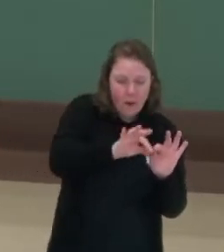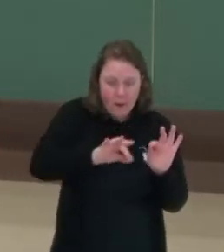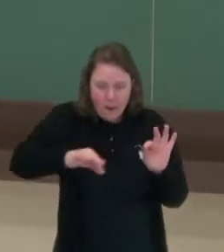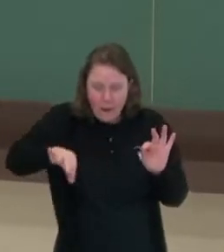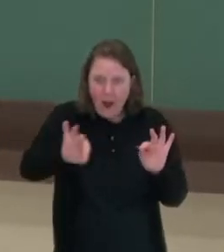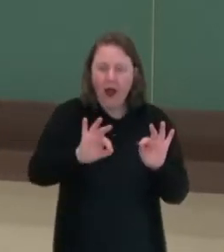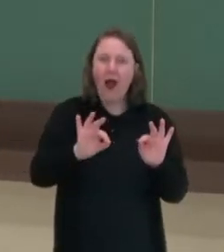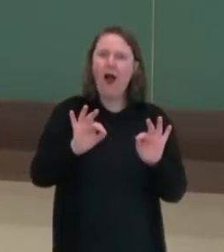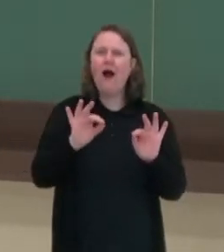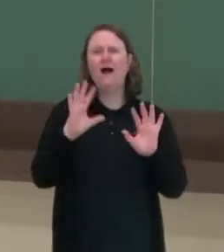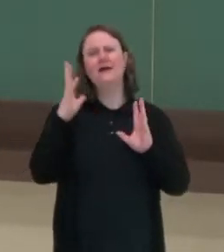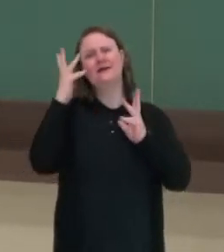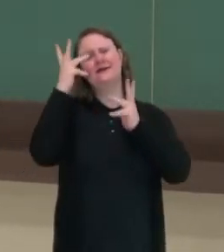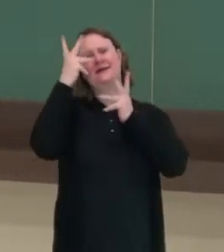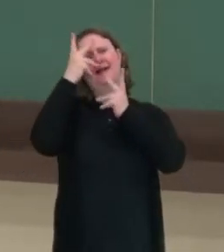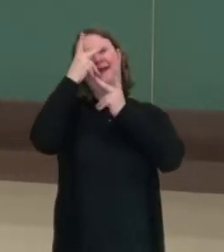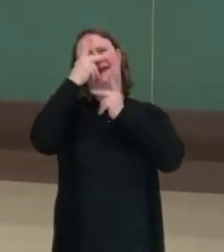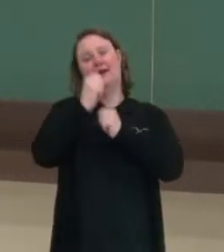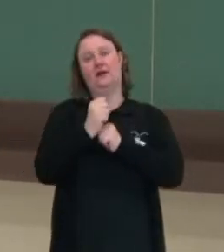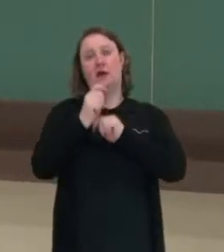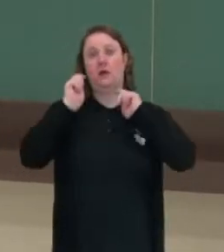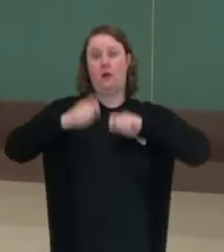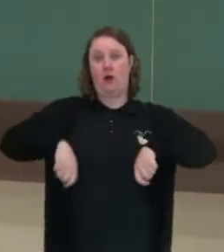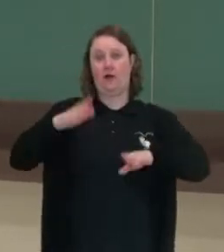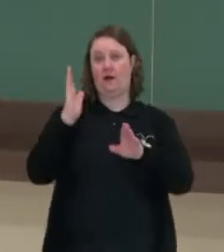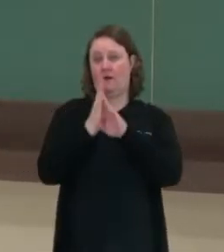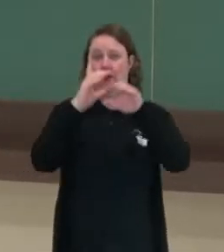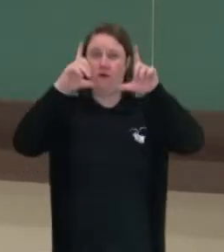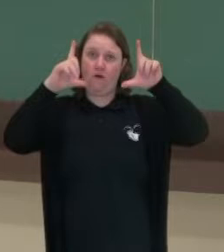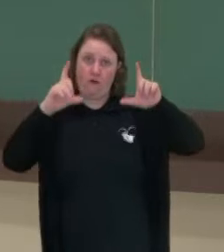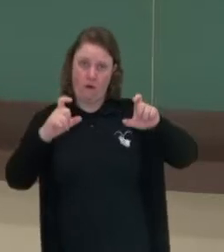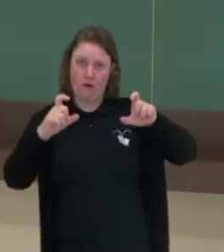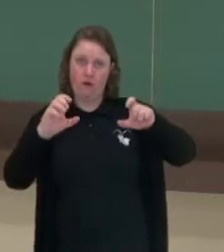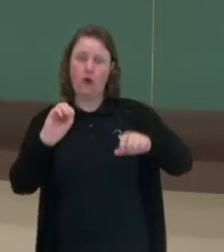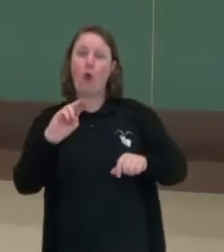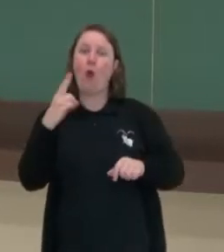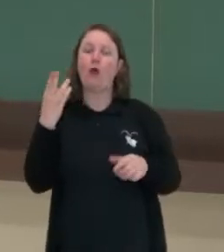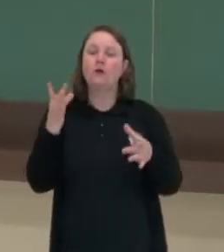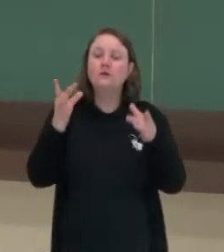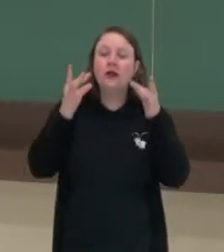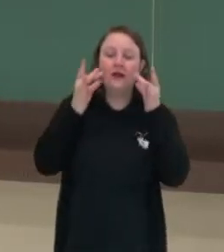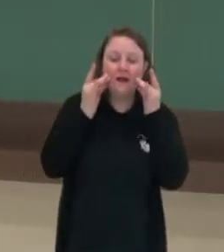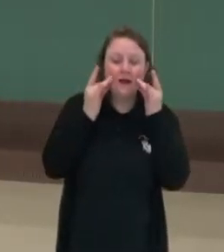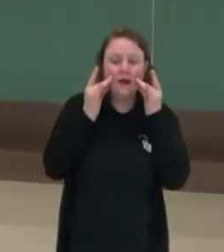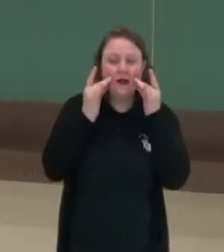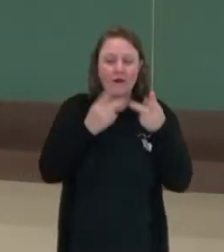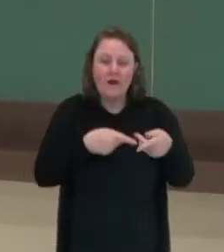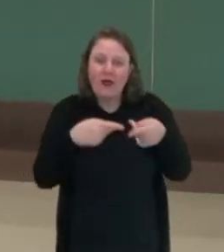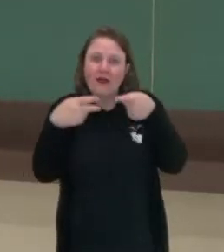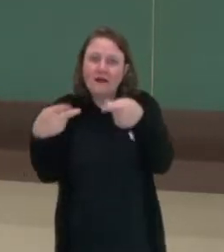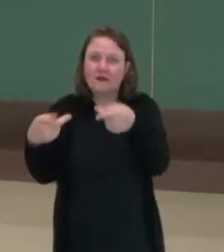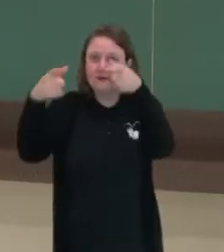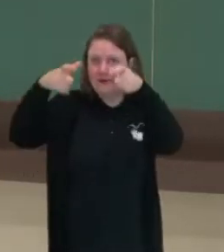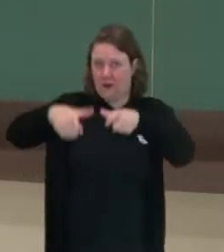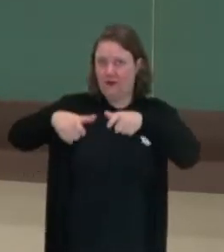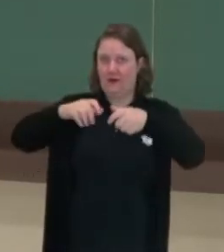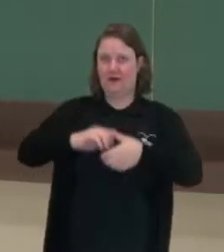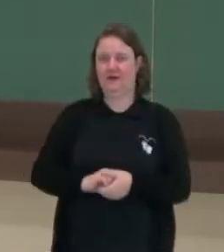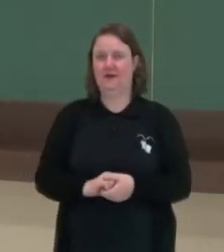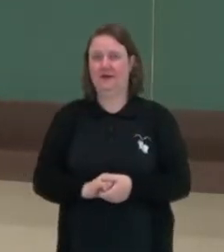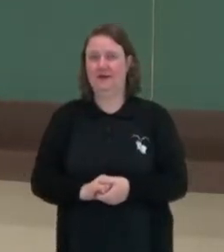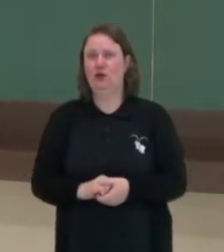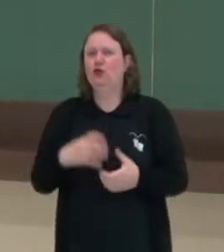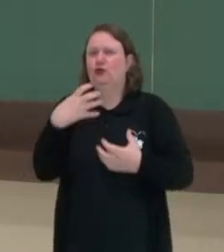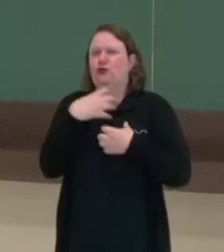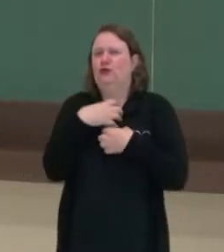que apreciam, ou pelas fotos ou presencialmente. De cara a gente já observa que é um tipo de arte